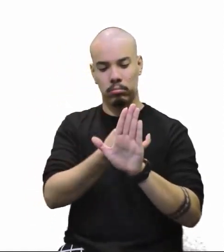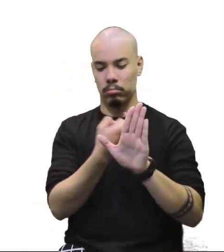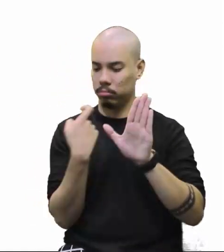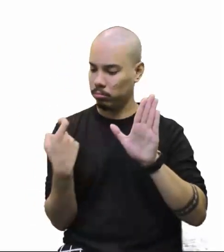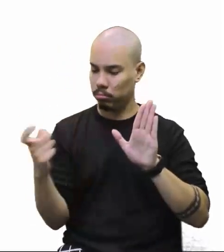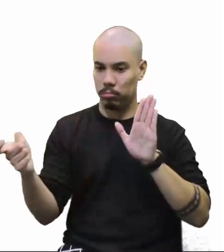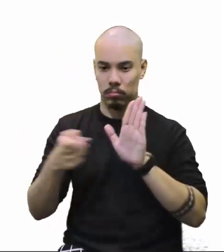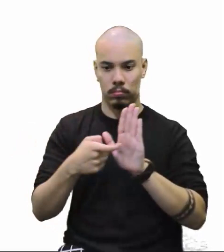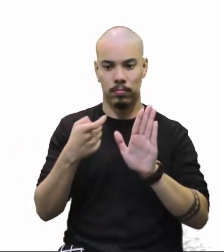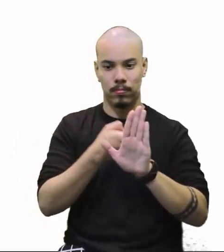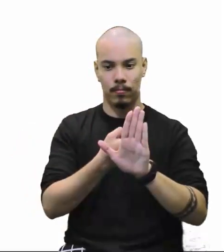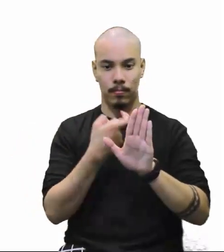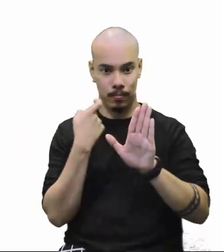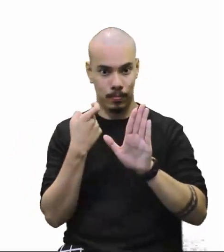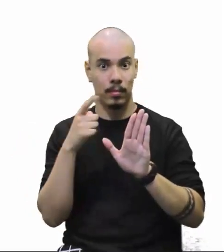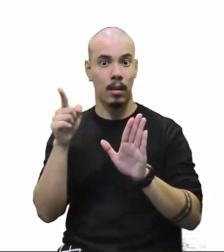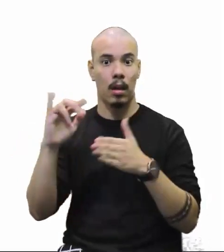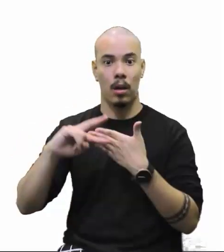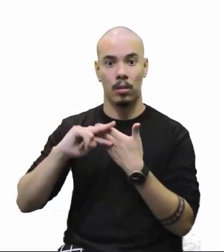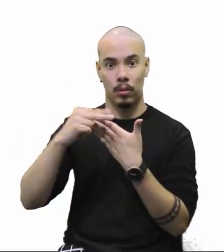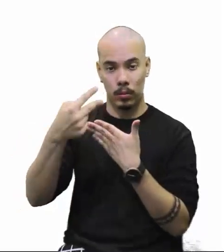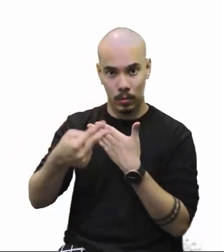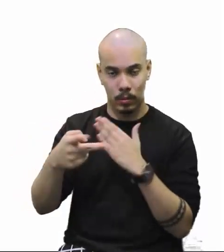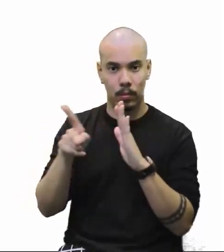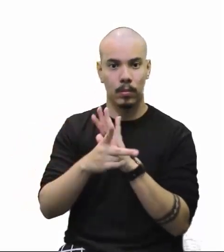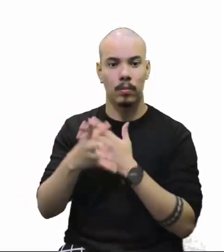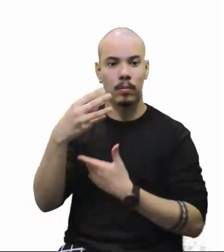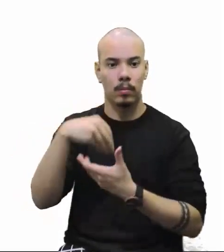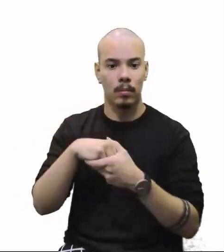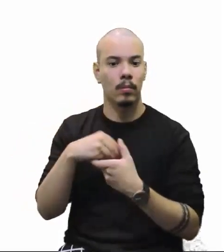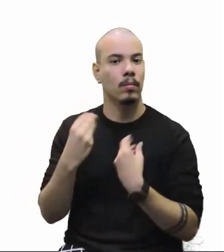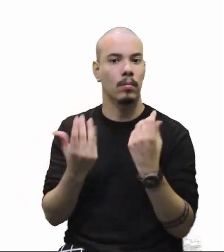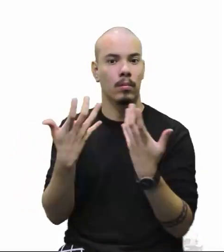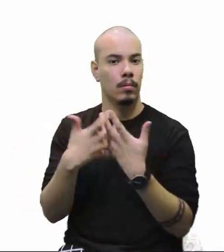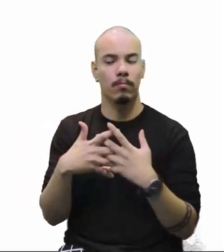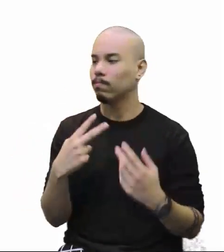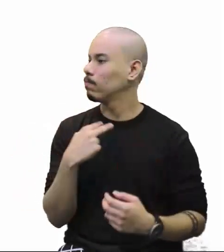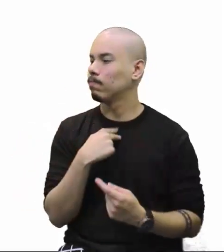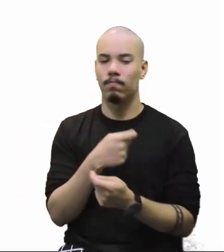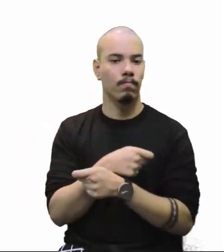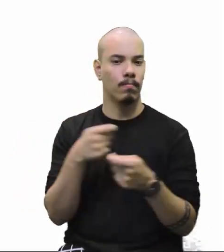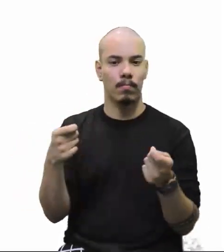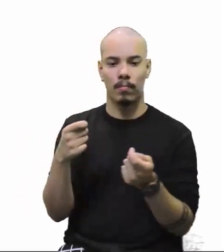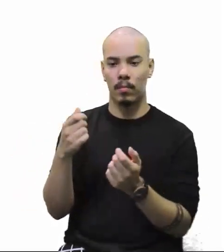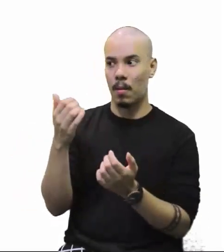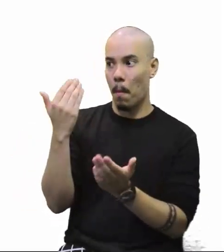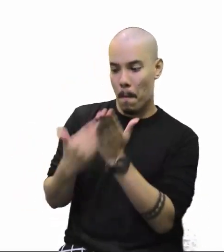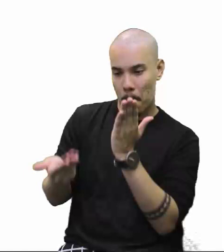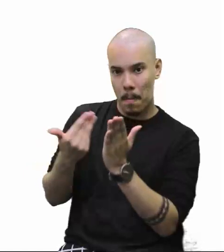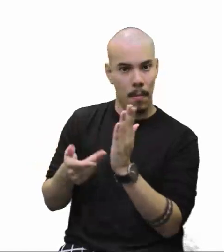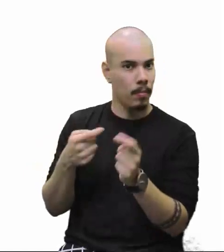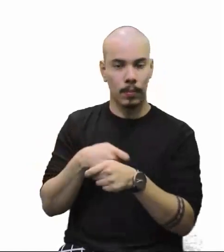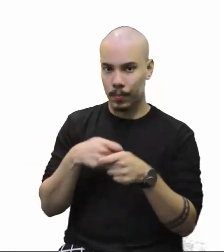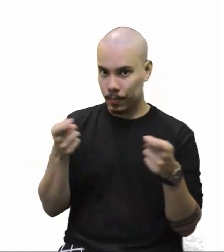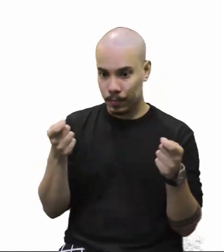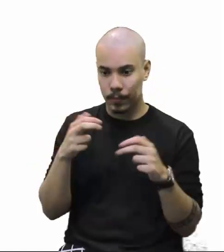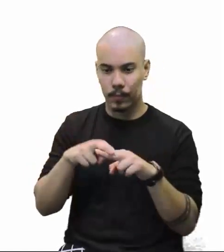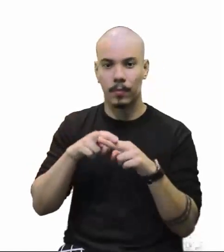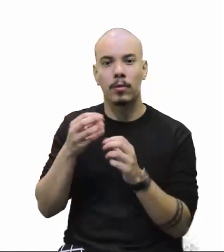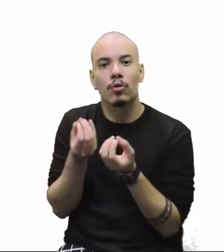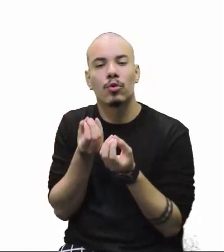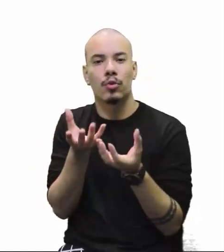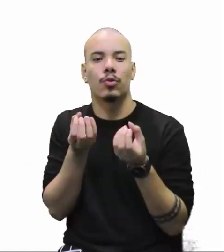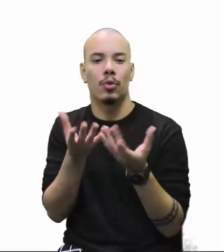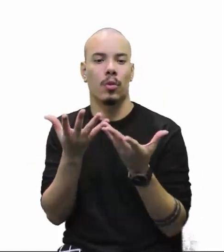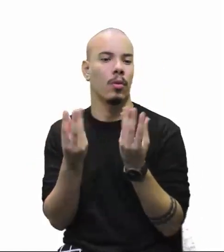lei, aí que é a consequência da conservação da carga elétrica, né? Não pode se perder carga no caminho. Então, indica que a soma